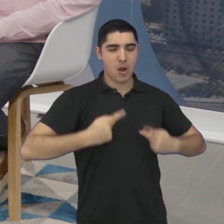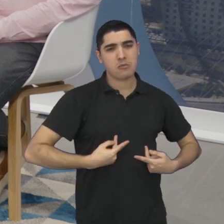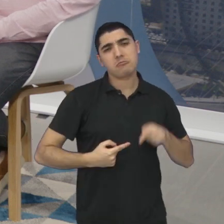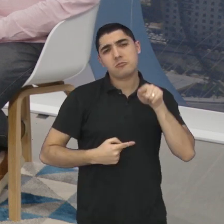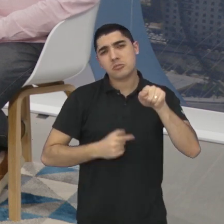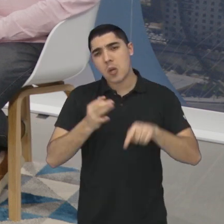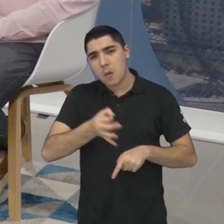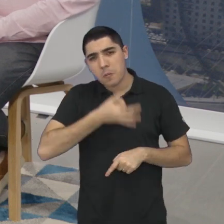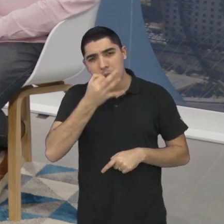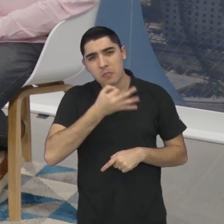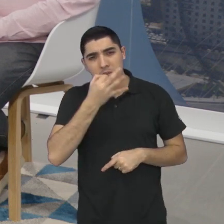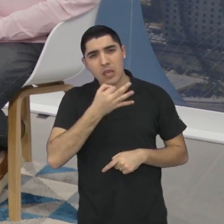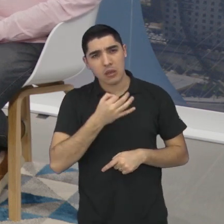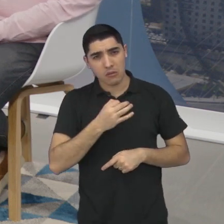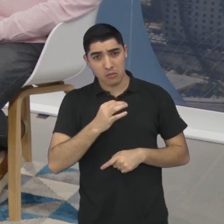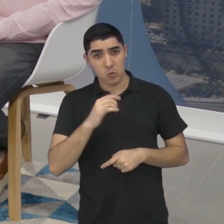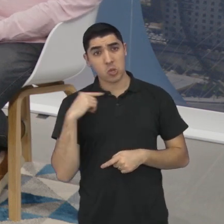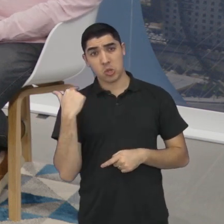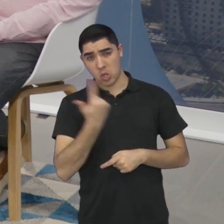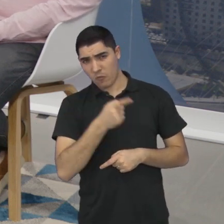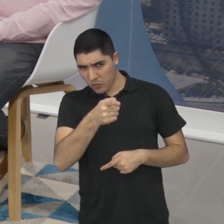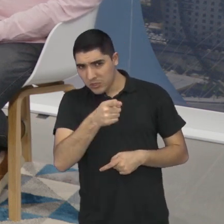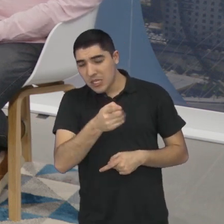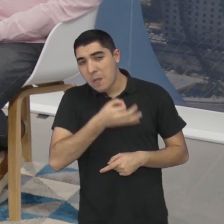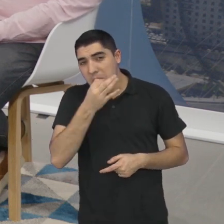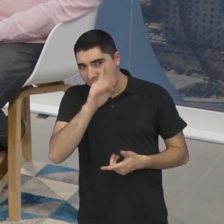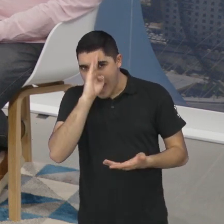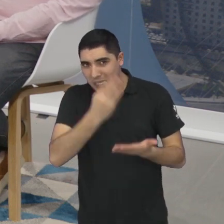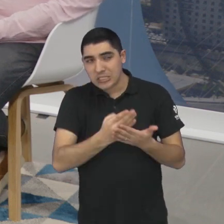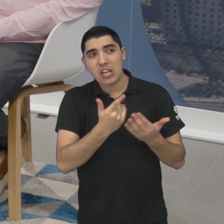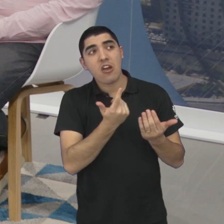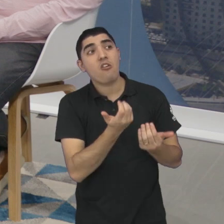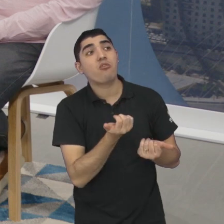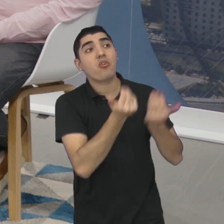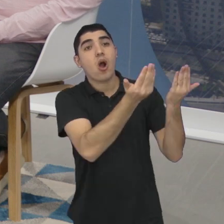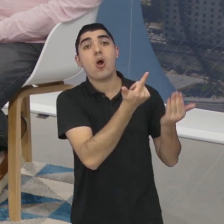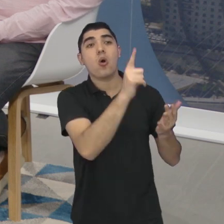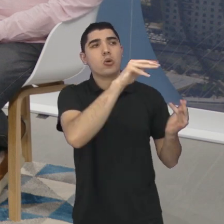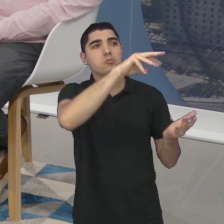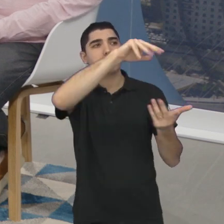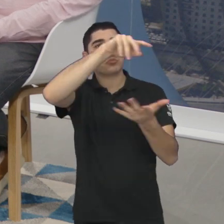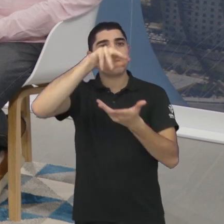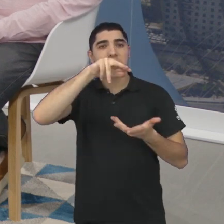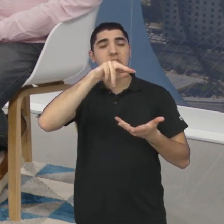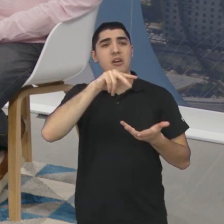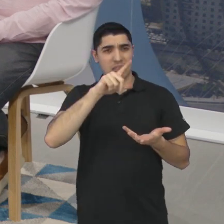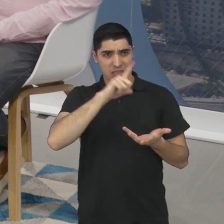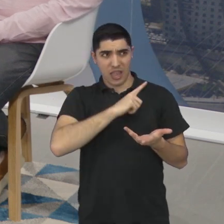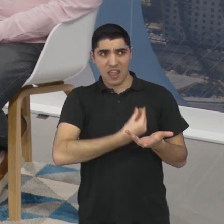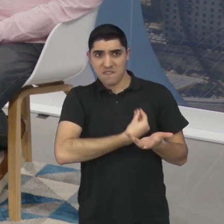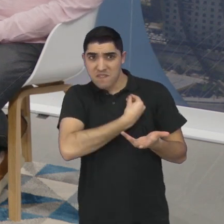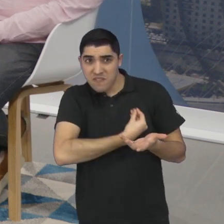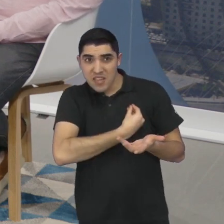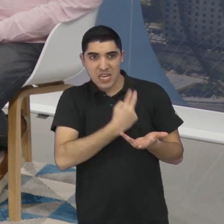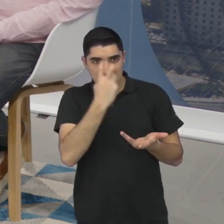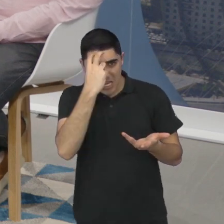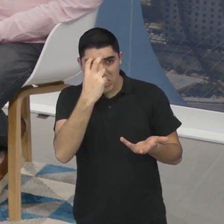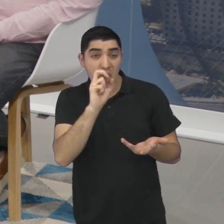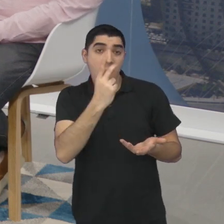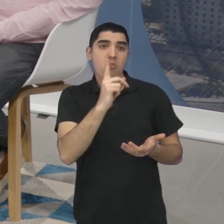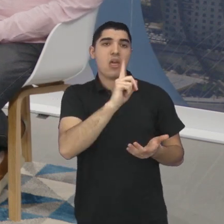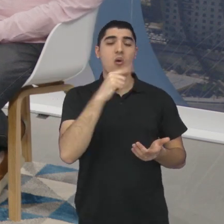senhor acredita há vida, estamos sozinhos ou não no universo, pensando, né, no macro? E se a